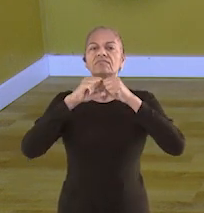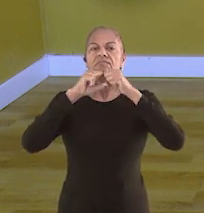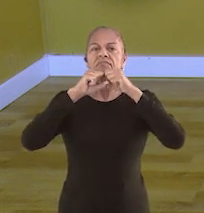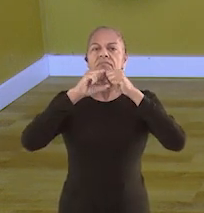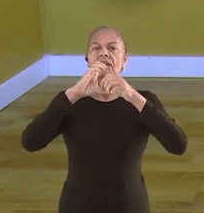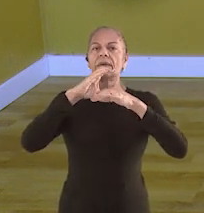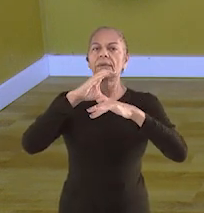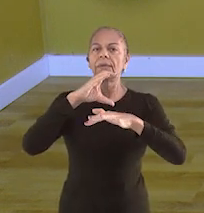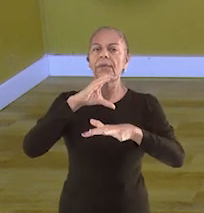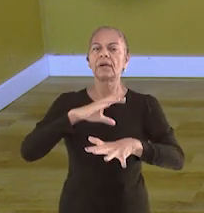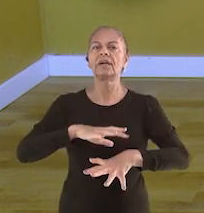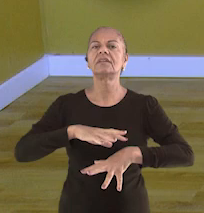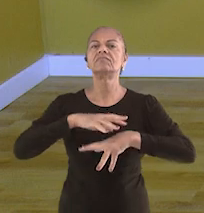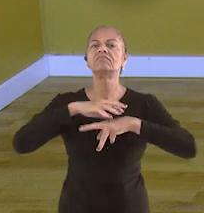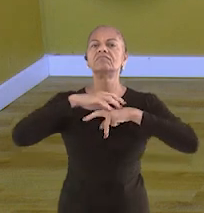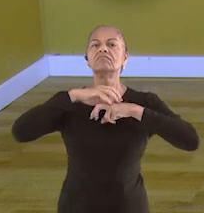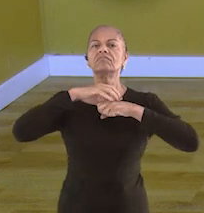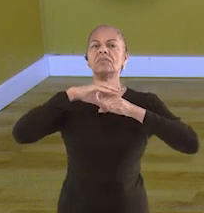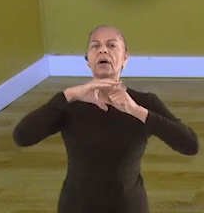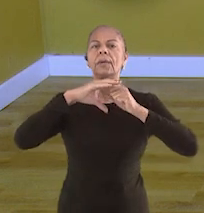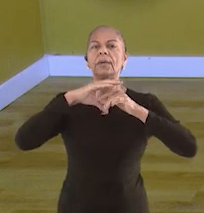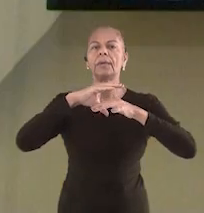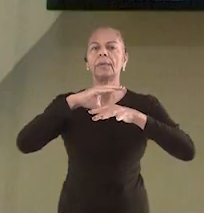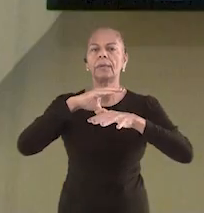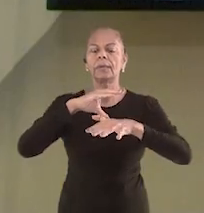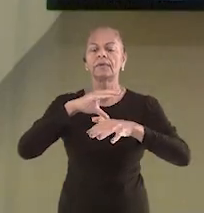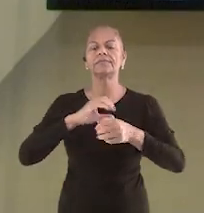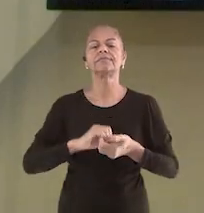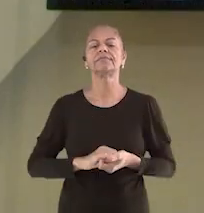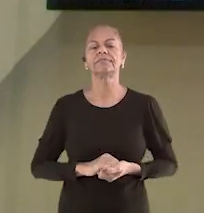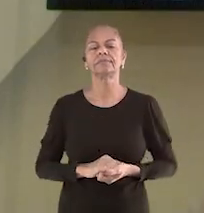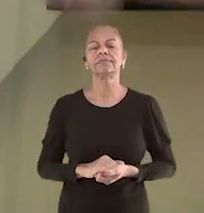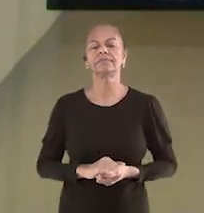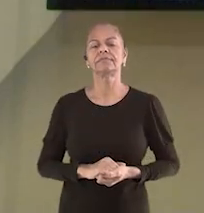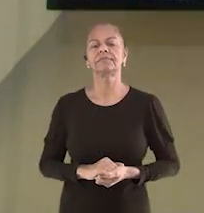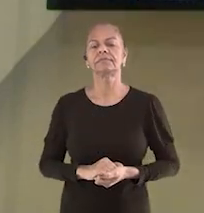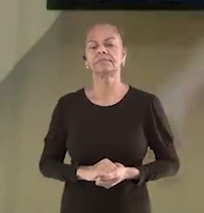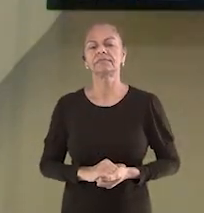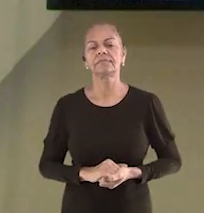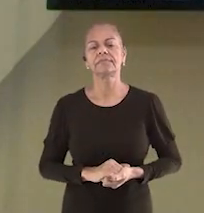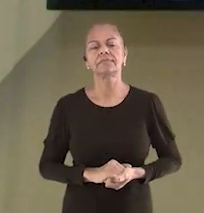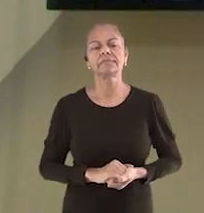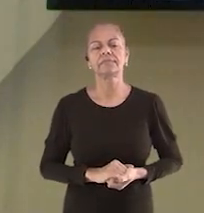Inspira, expira. Vamos lá.